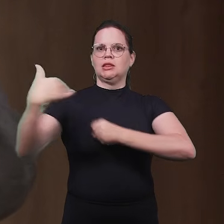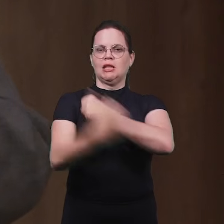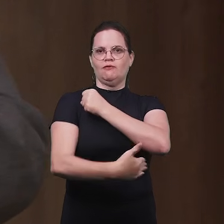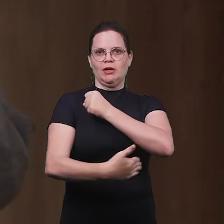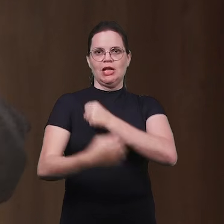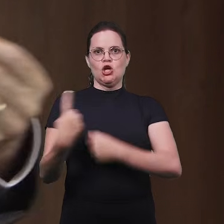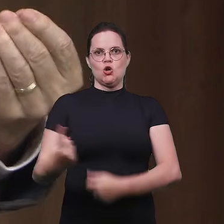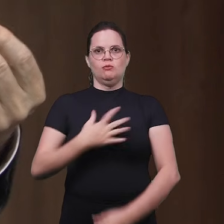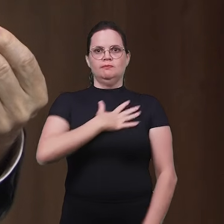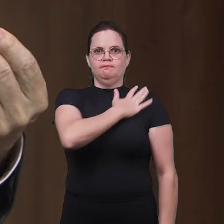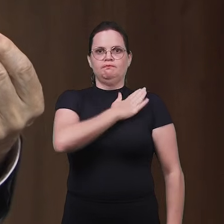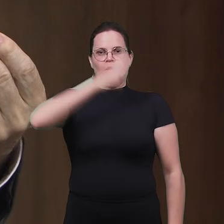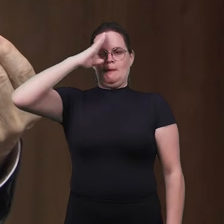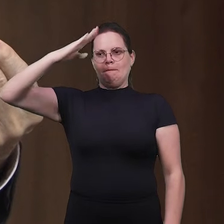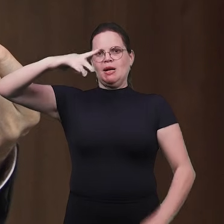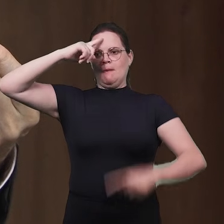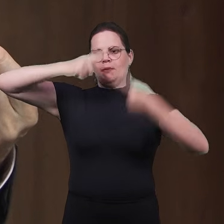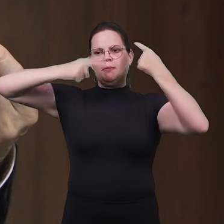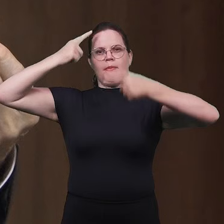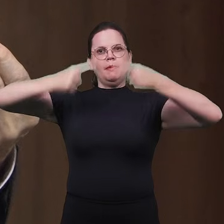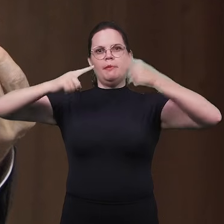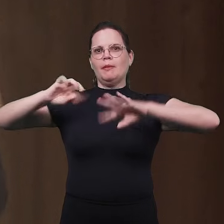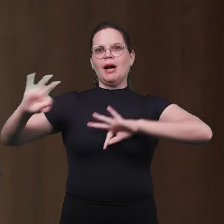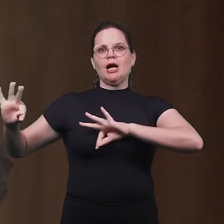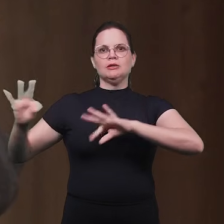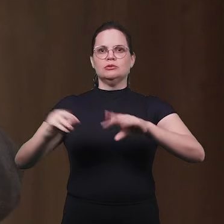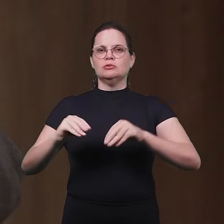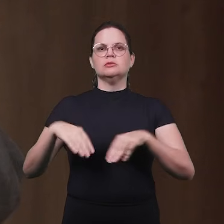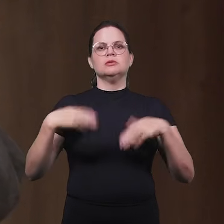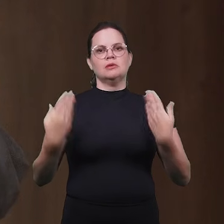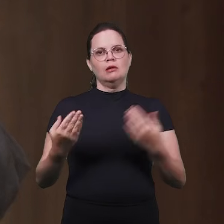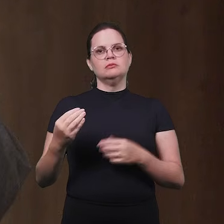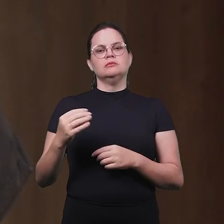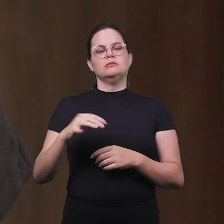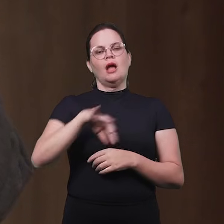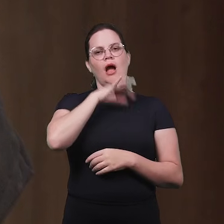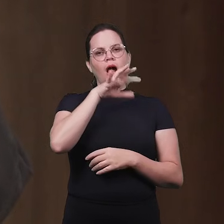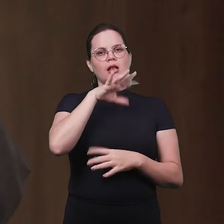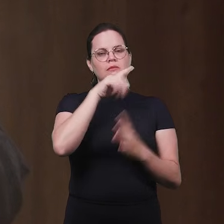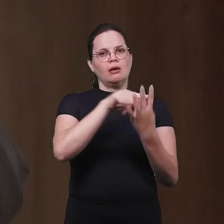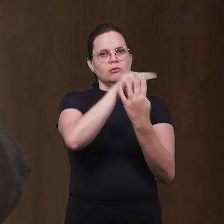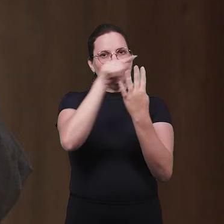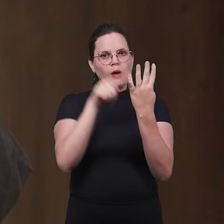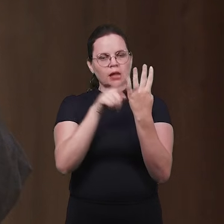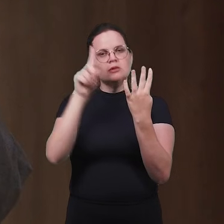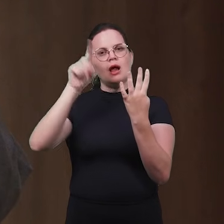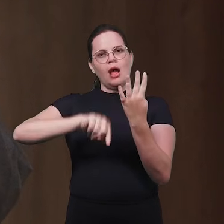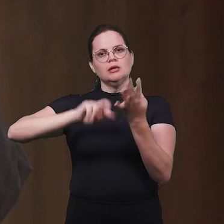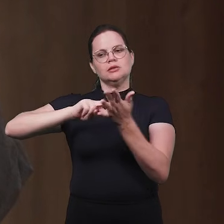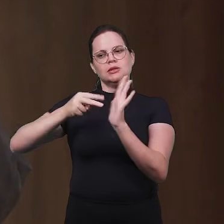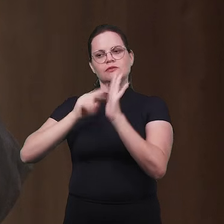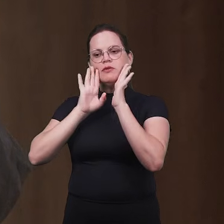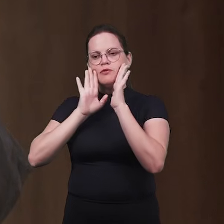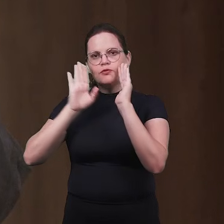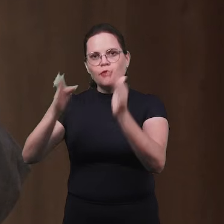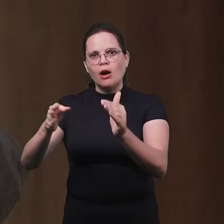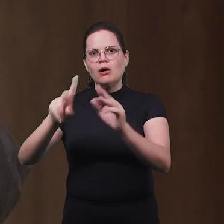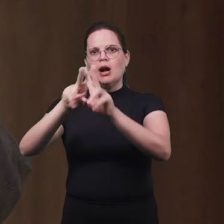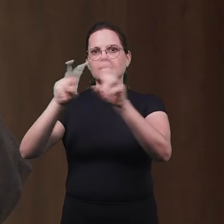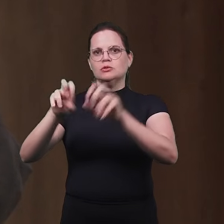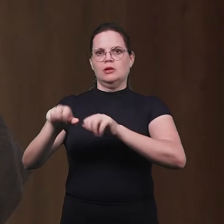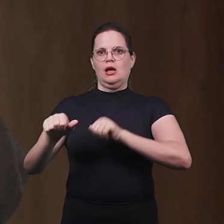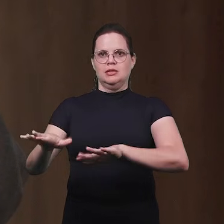um general que comandasse esse exército. Sim. Então, aqui é o foco na capacidade bélica. E nós vamos